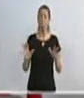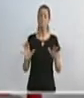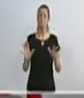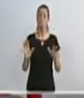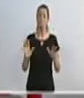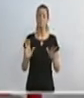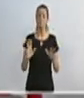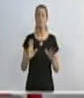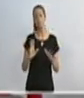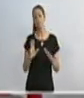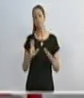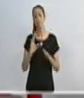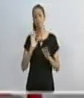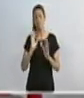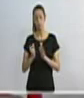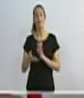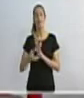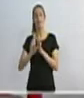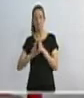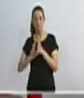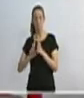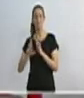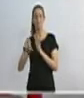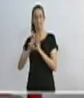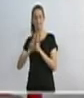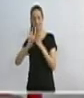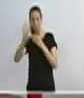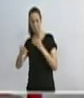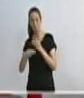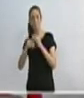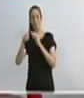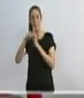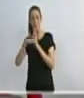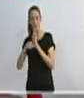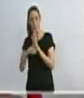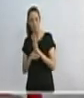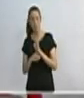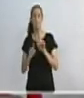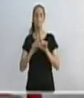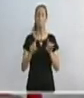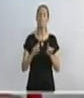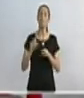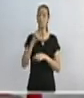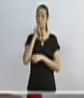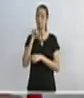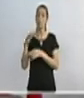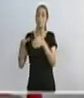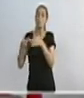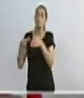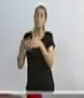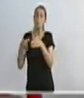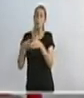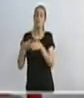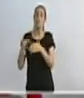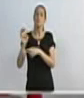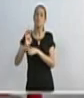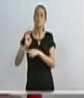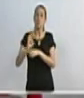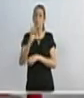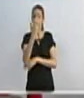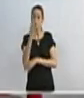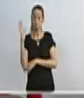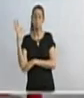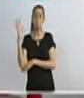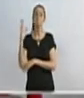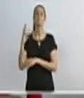enumeradas na Lei Complementar 140, são aquelas também outorgadas pelo Conselho Estadual do Meio Ambiente nas